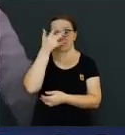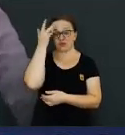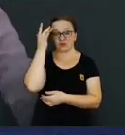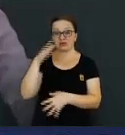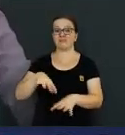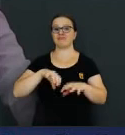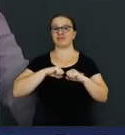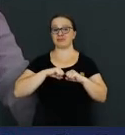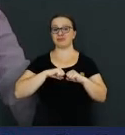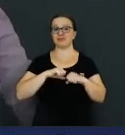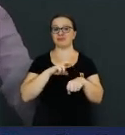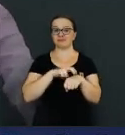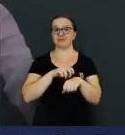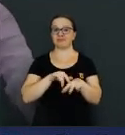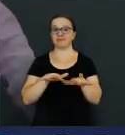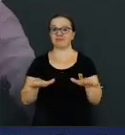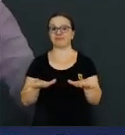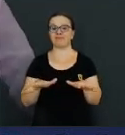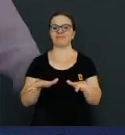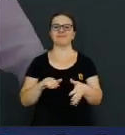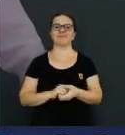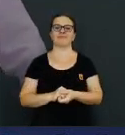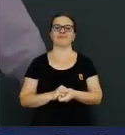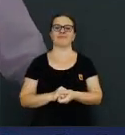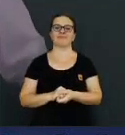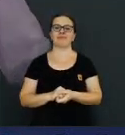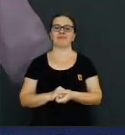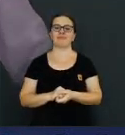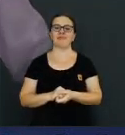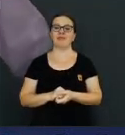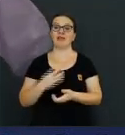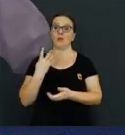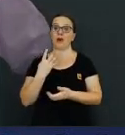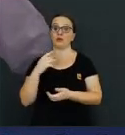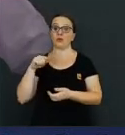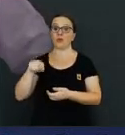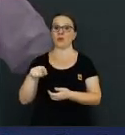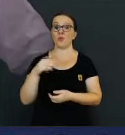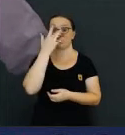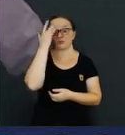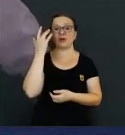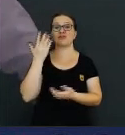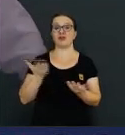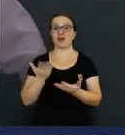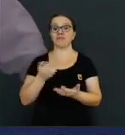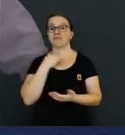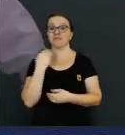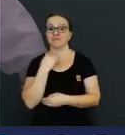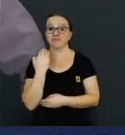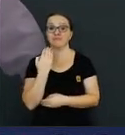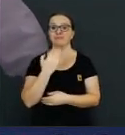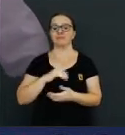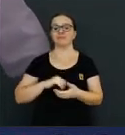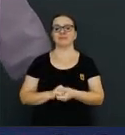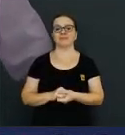assim, ó, nós não precisamos entrar em pânico, mas é importante providenciar bastante álcool gel na recepção,